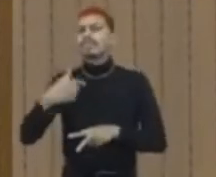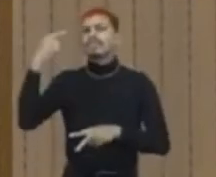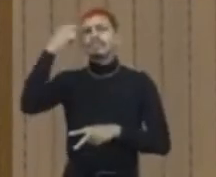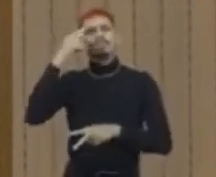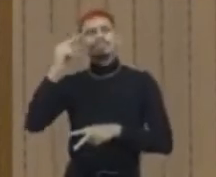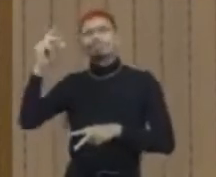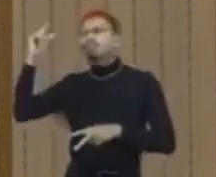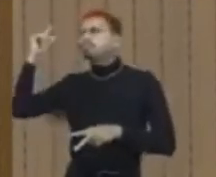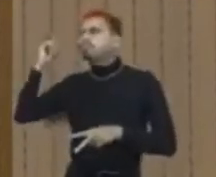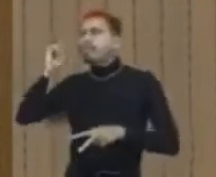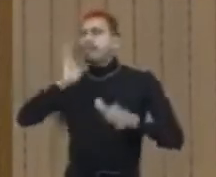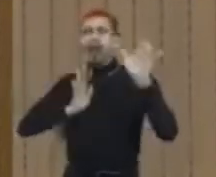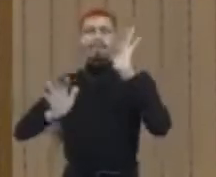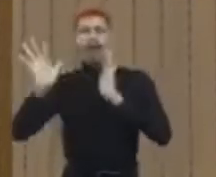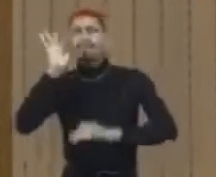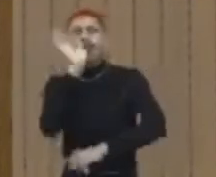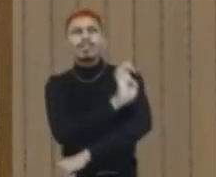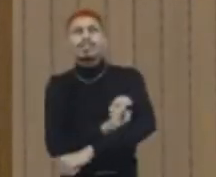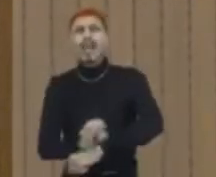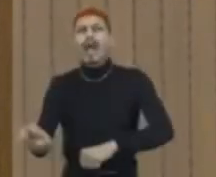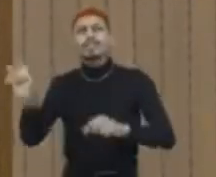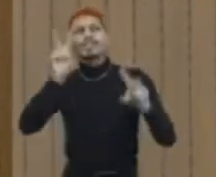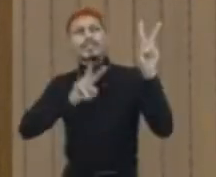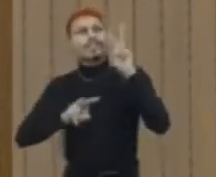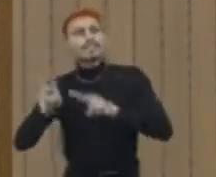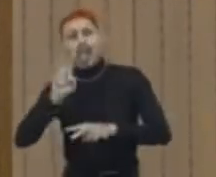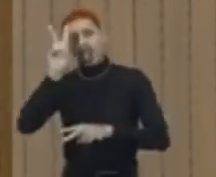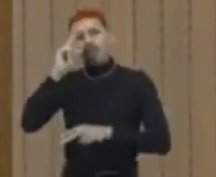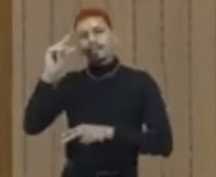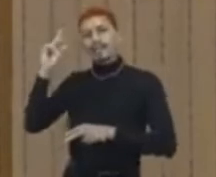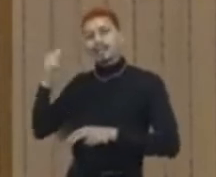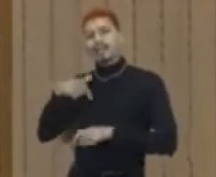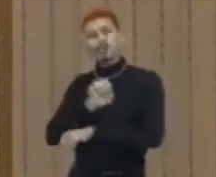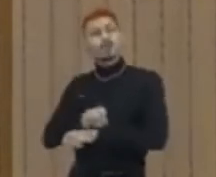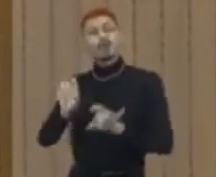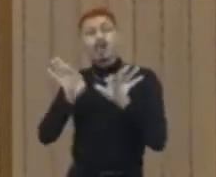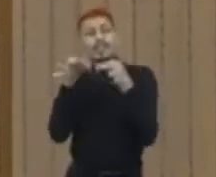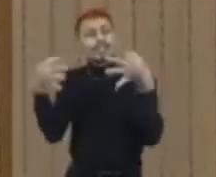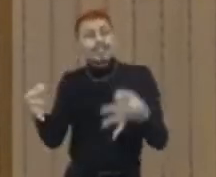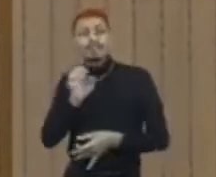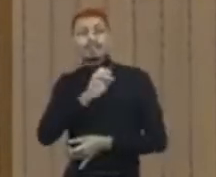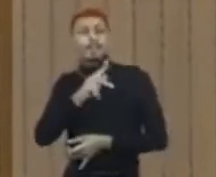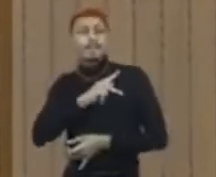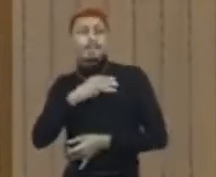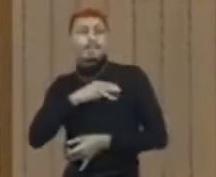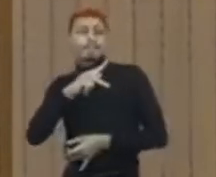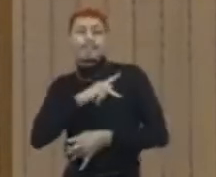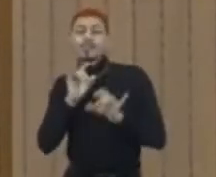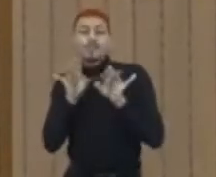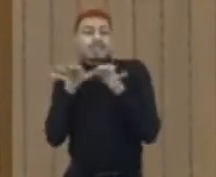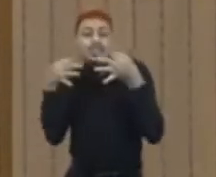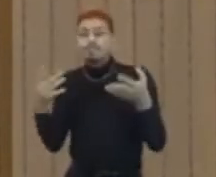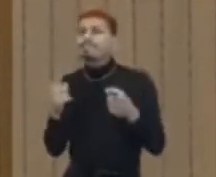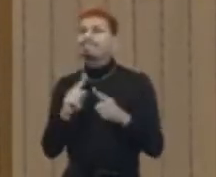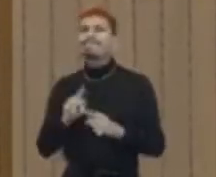diversos sonhos de um jovem estagiário do MPF, mas que percebeu naquele momento que aqui era a